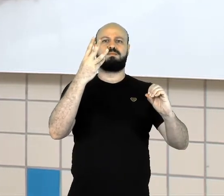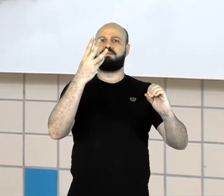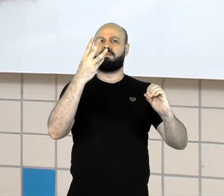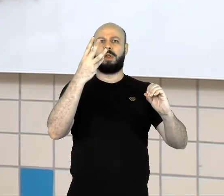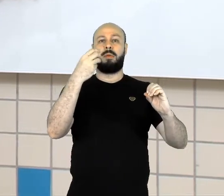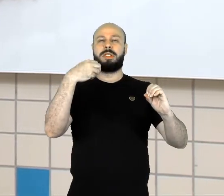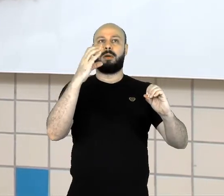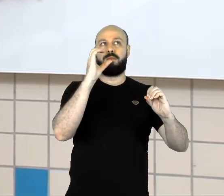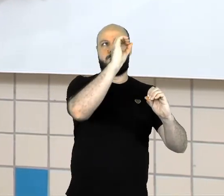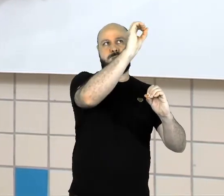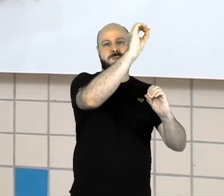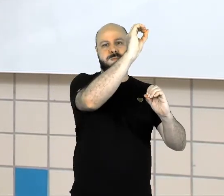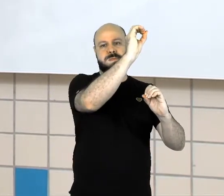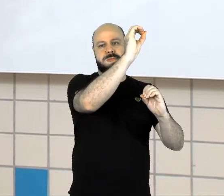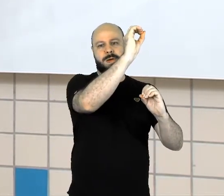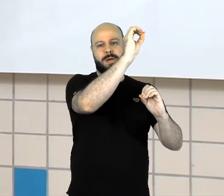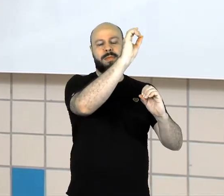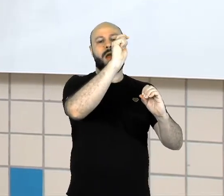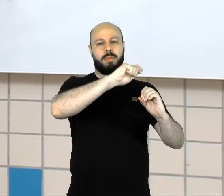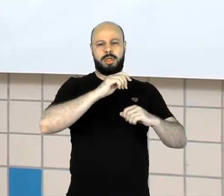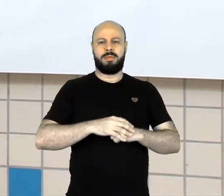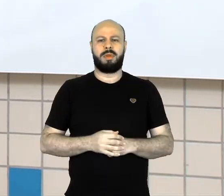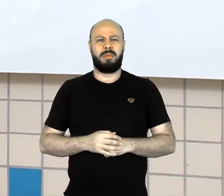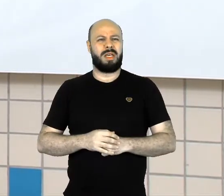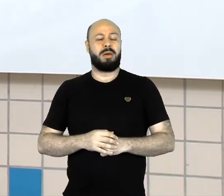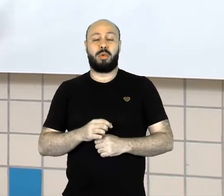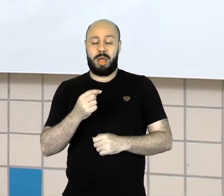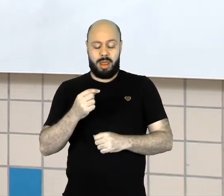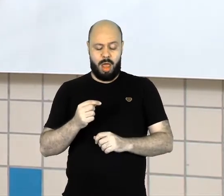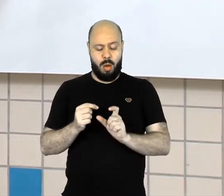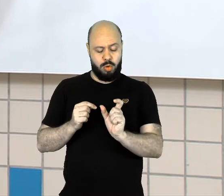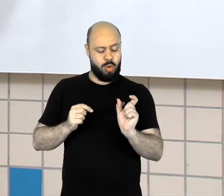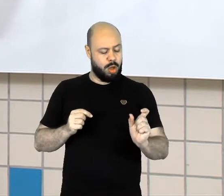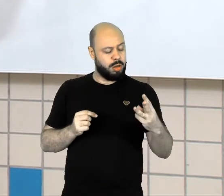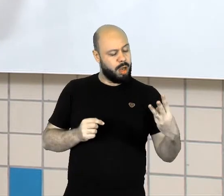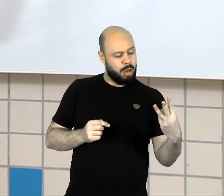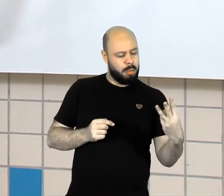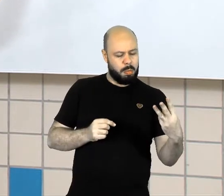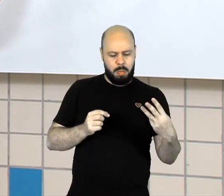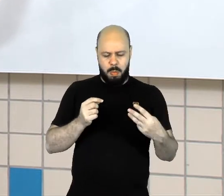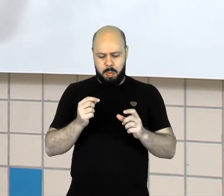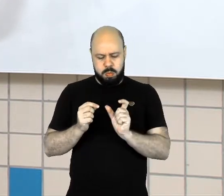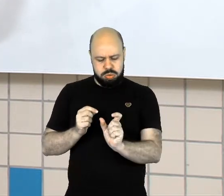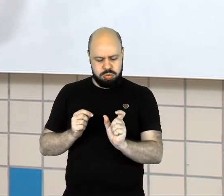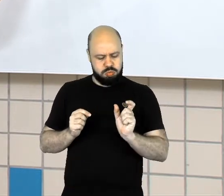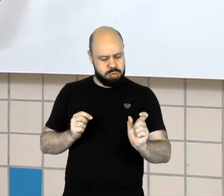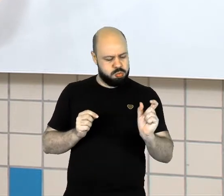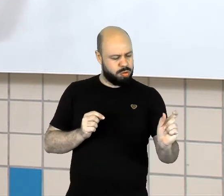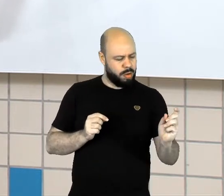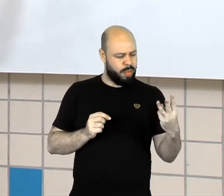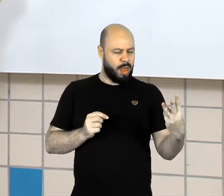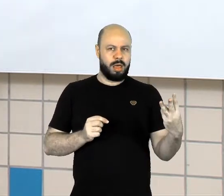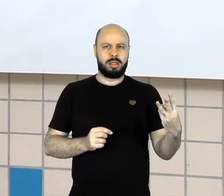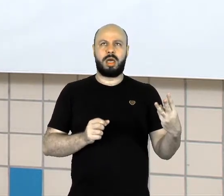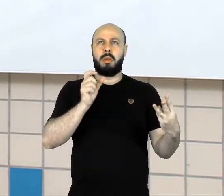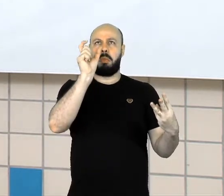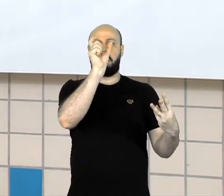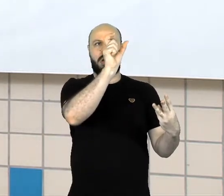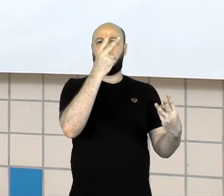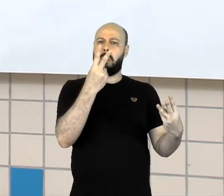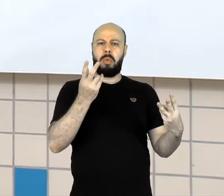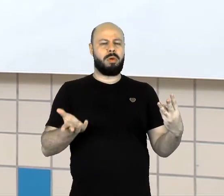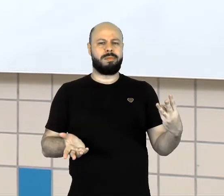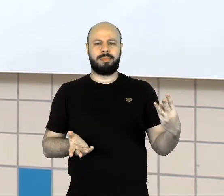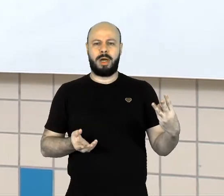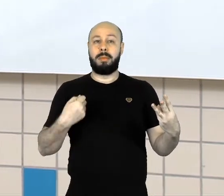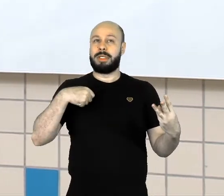tem 3 casas depois da vírgula. Esse aqui só tem 2. Então, nós vamos arredondar, ou seja, completar com 0. Lembra que eu